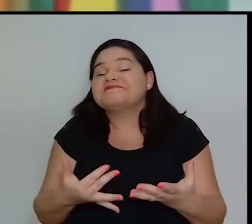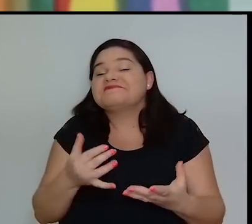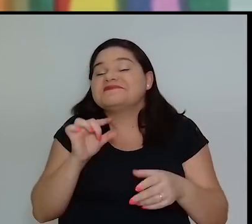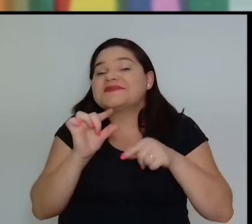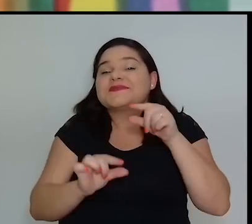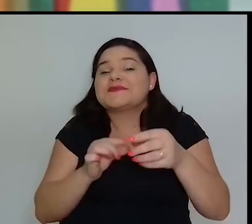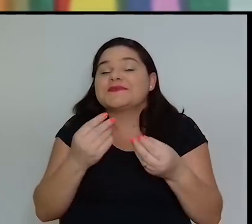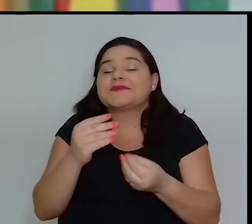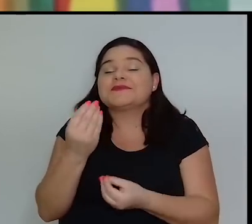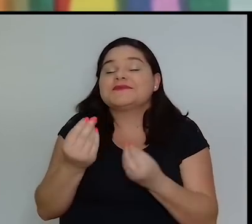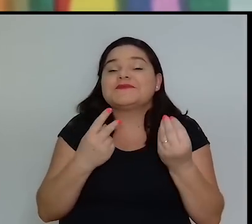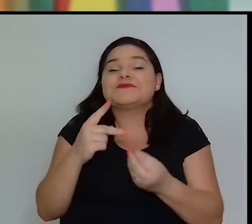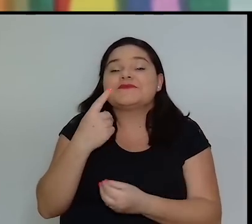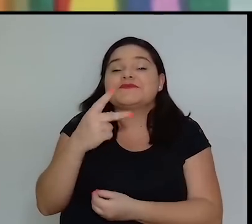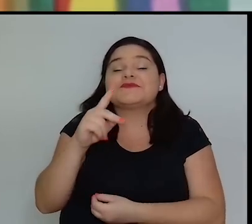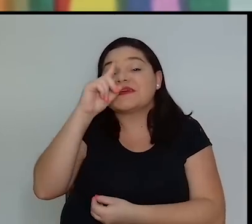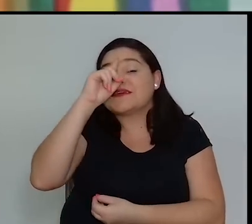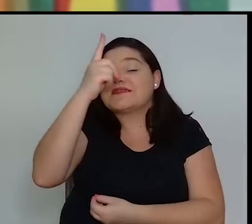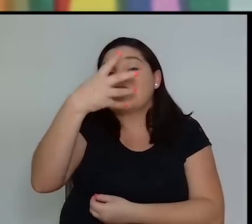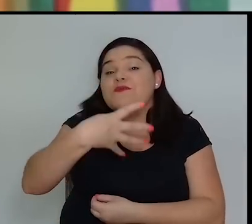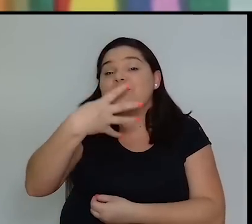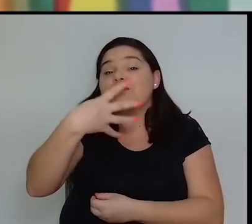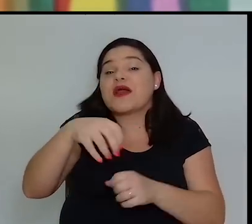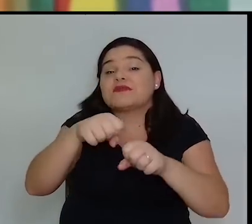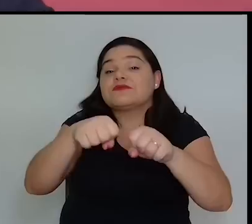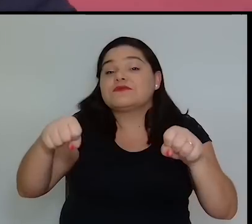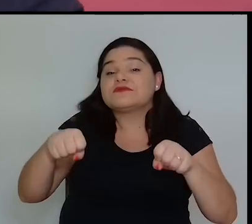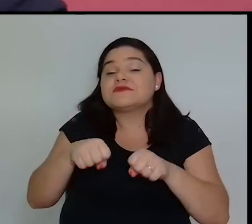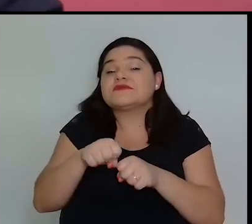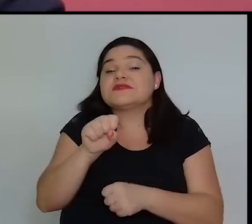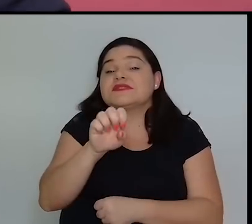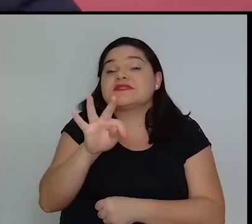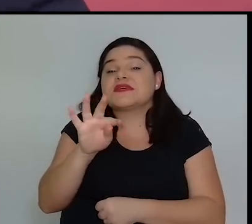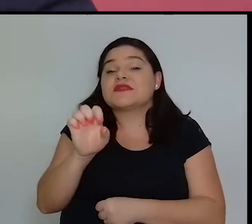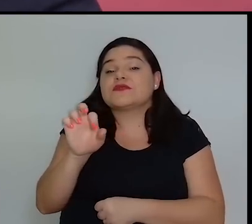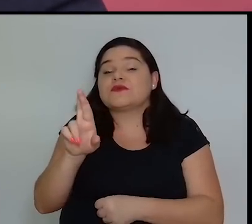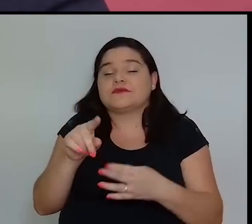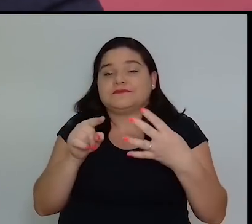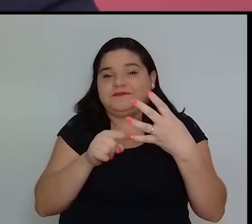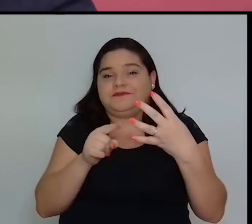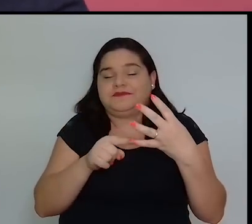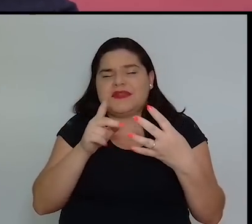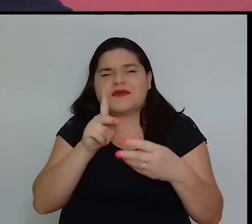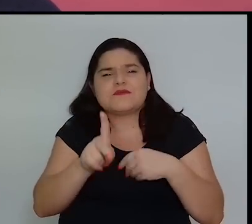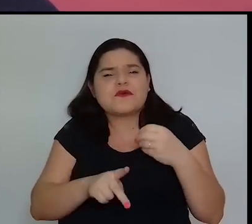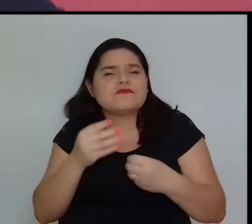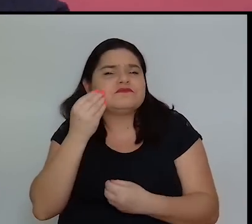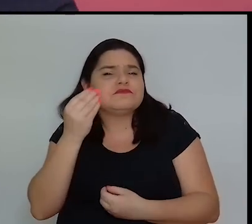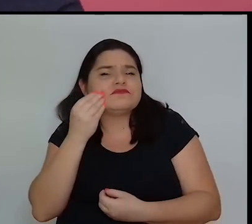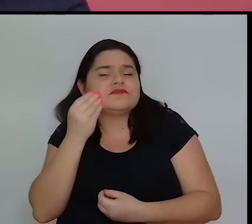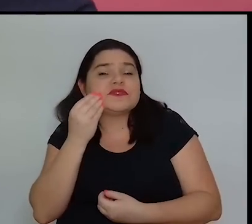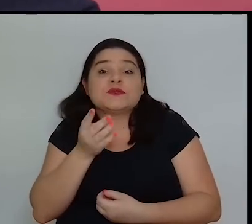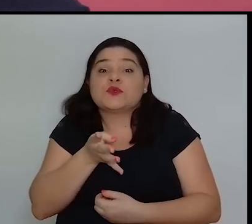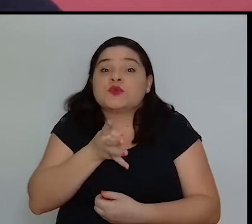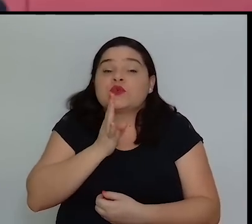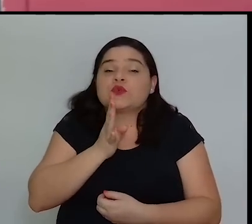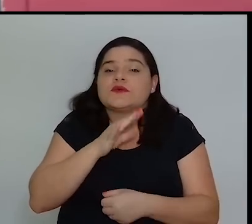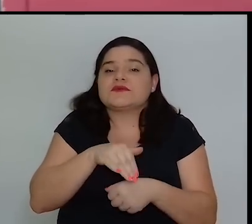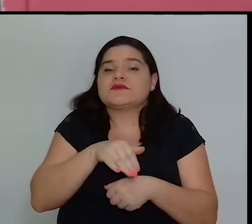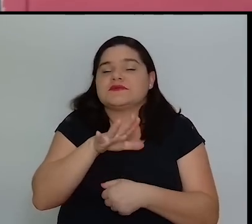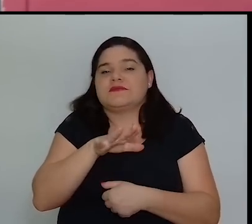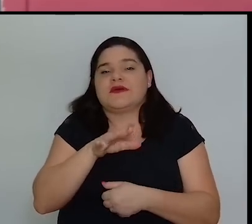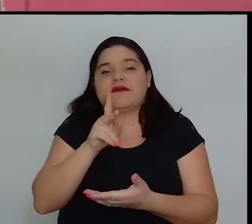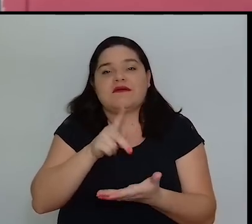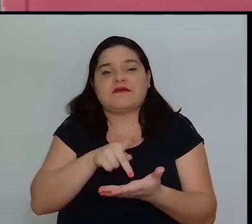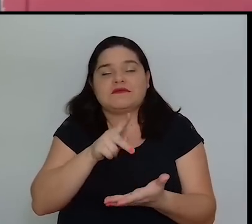a sua ideia do quarto setor então o quarto setor é um pouco da tentativa de fazer com que as pessoas reconheçam um pouco Essa realidade